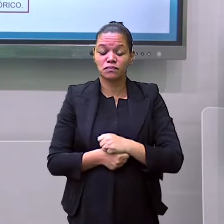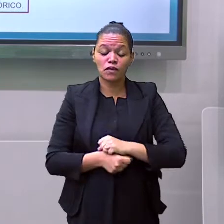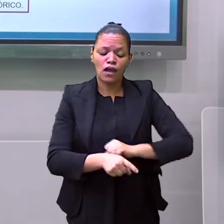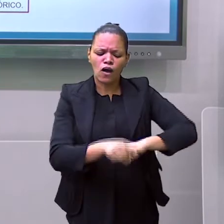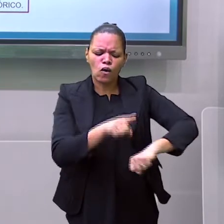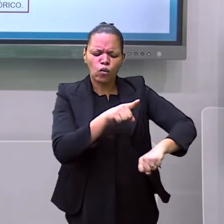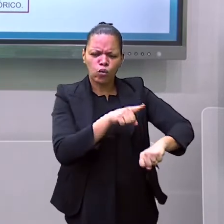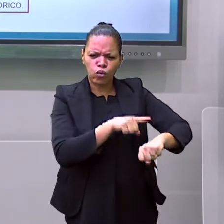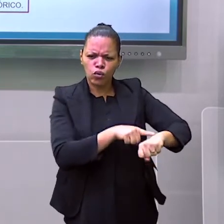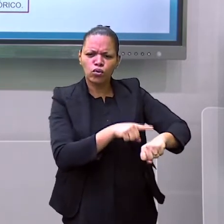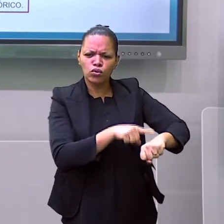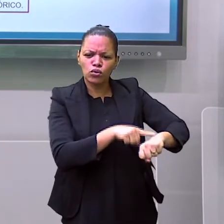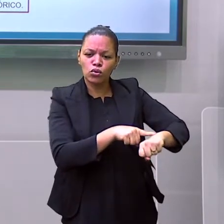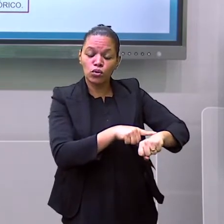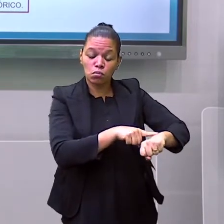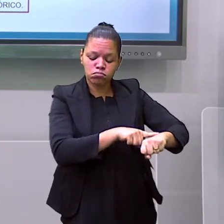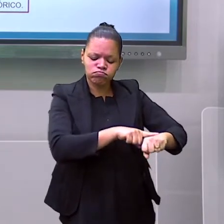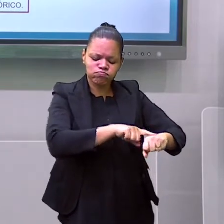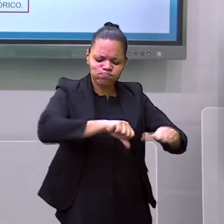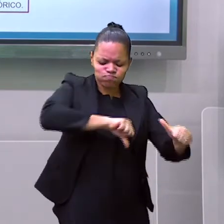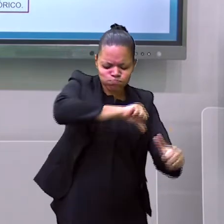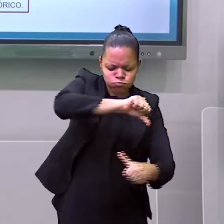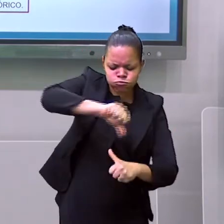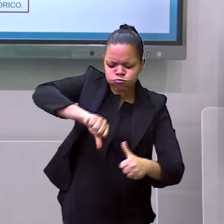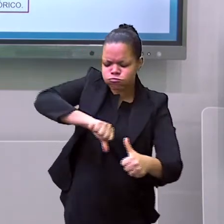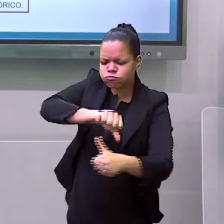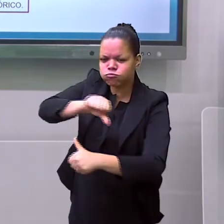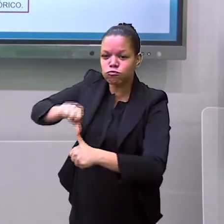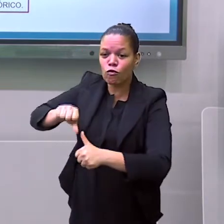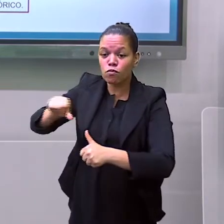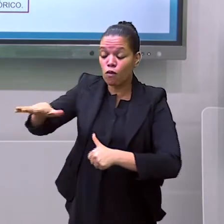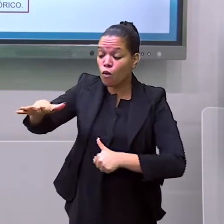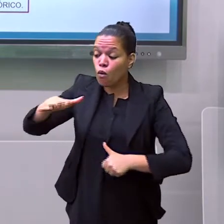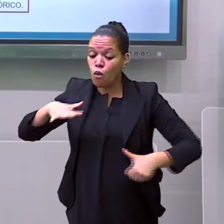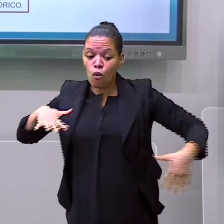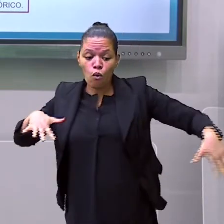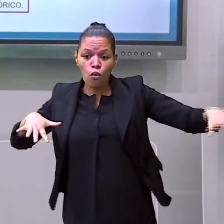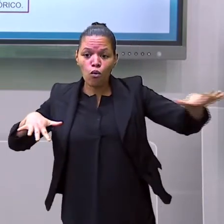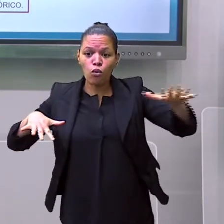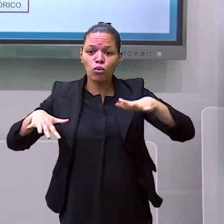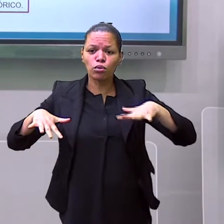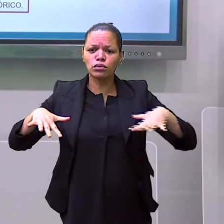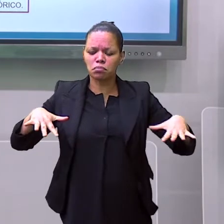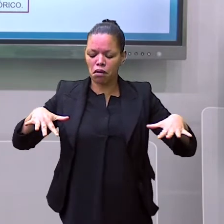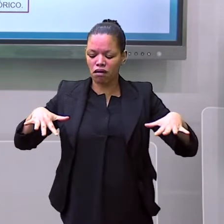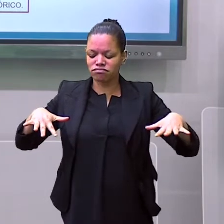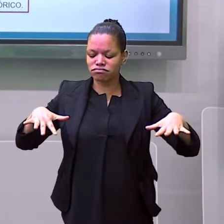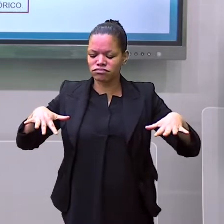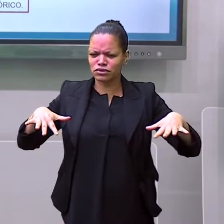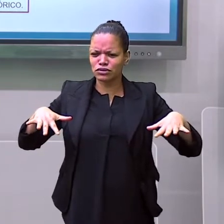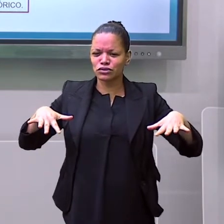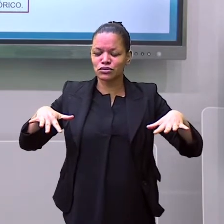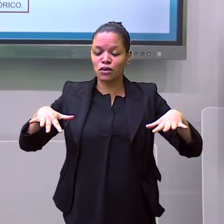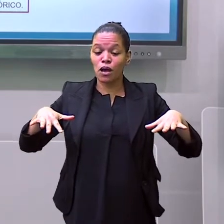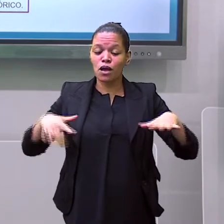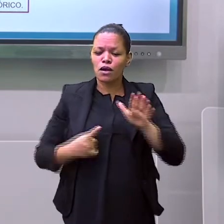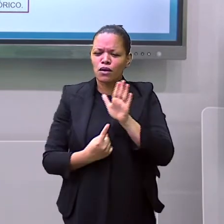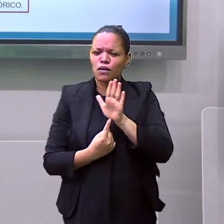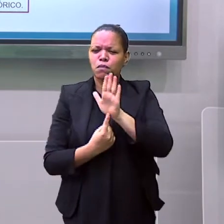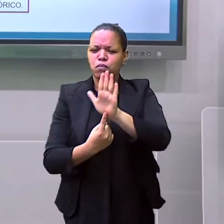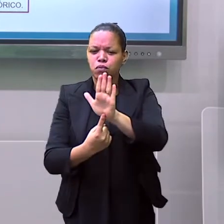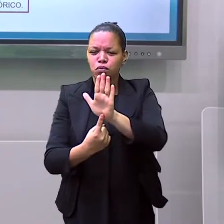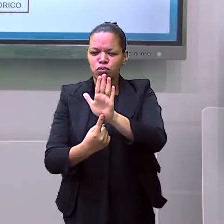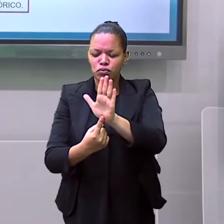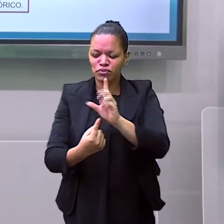elas. O tempo histórico, ele revela e esclarece o processo pelo qual passou ou